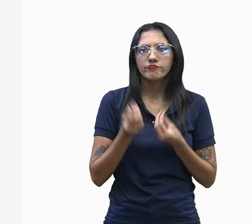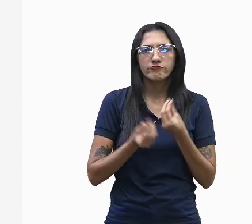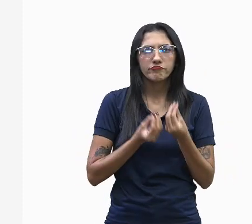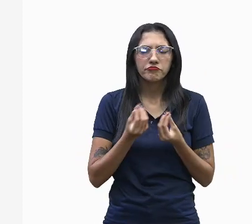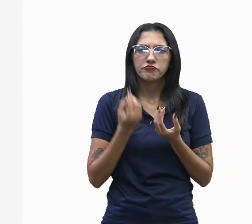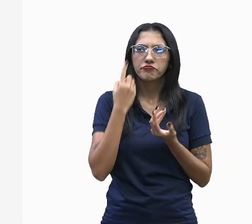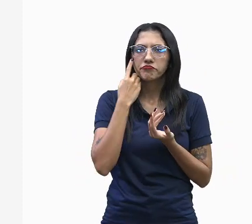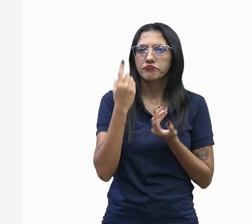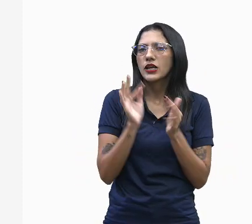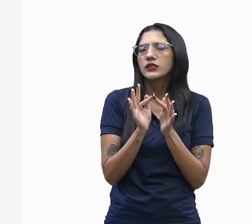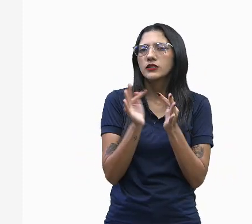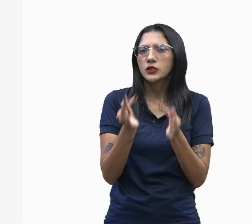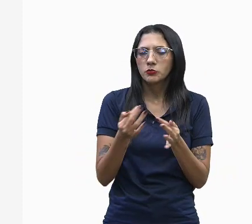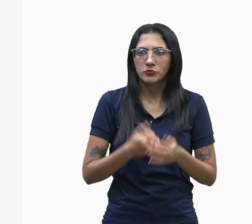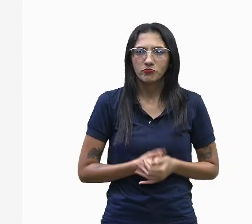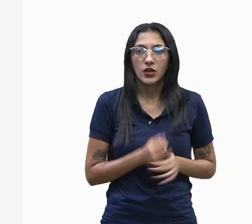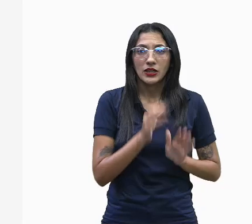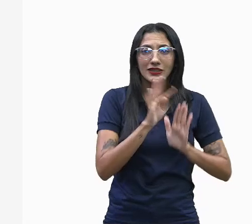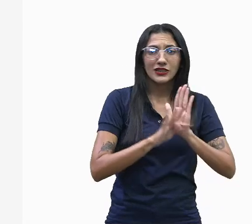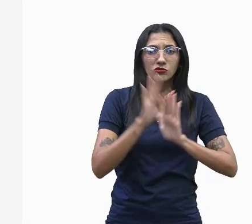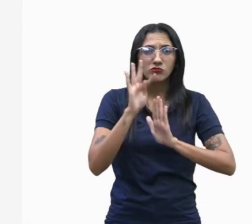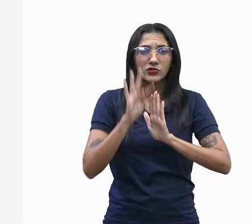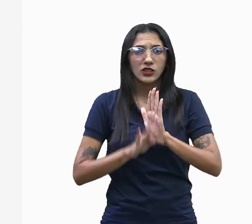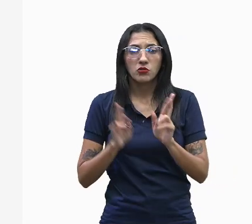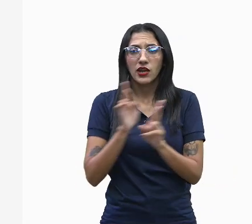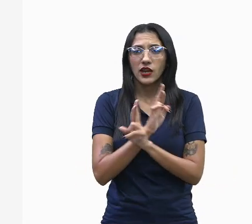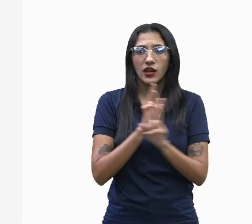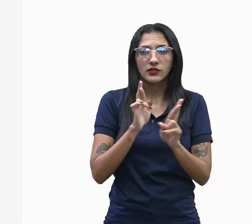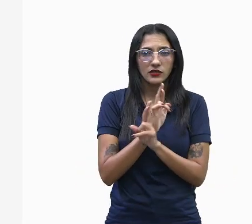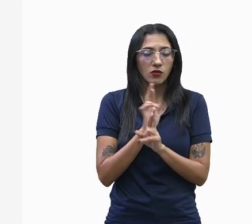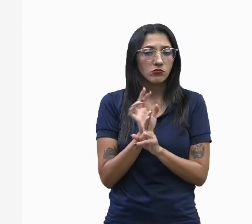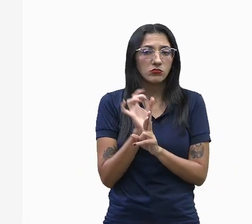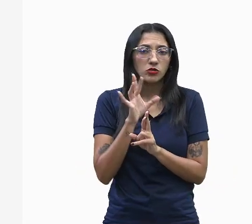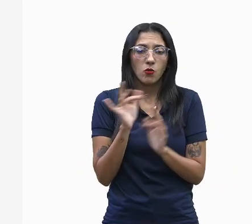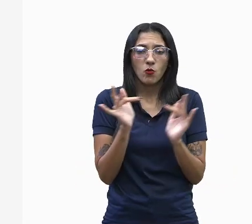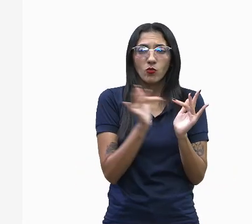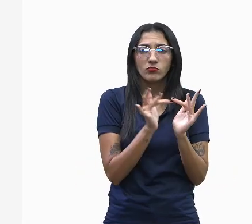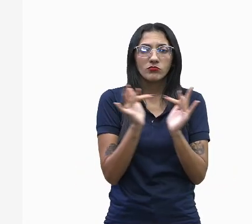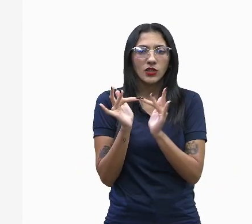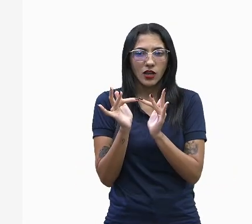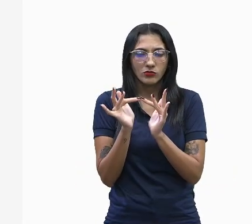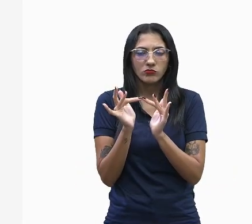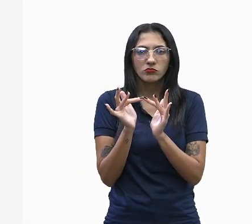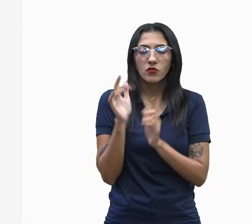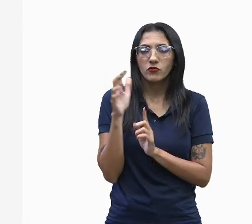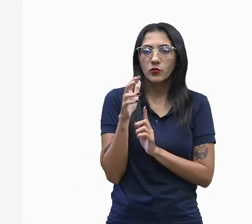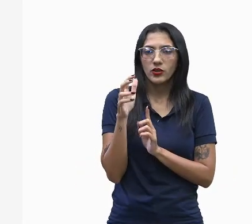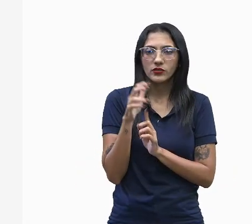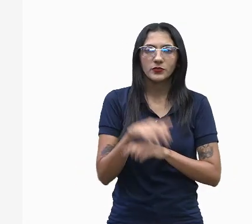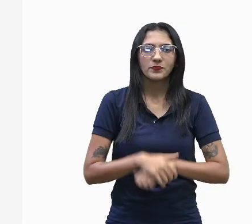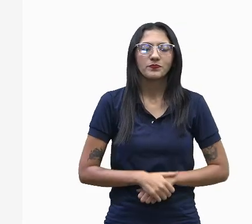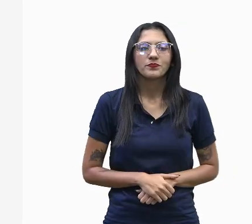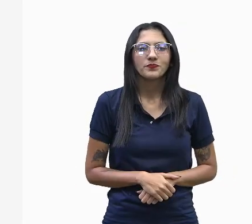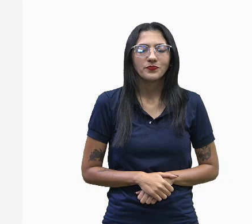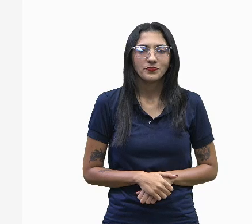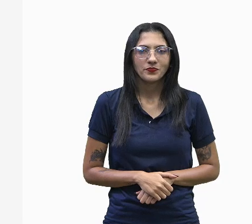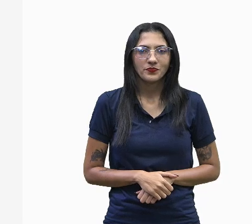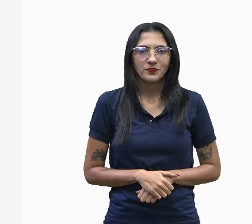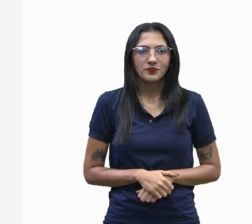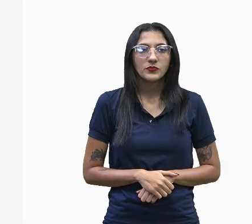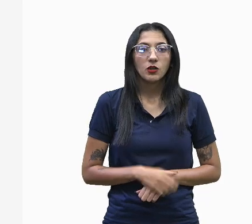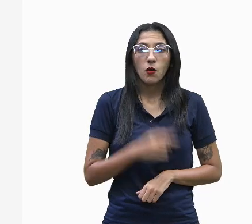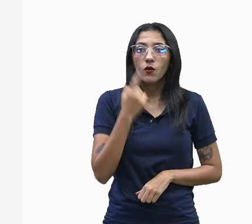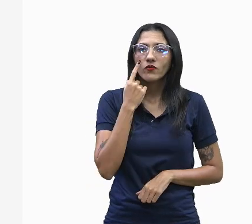a intertextualidade é um diálogo entre textos. Para o primeiro exemplo,